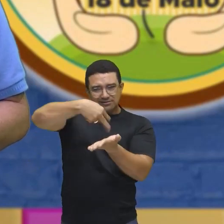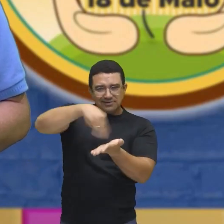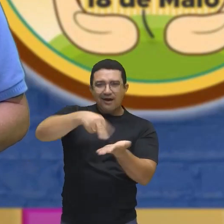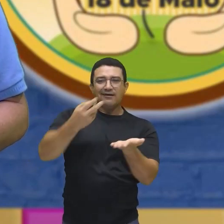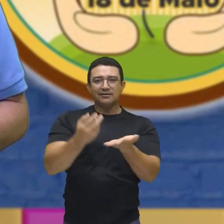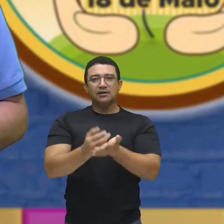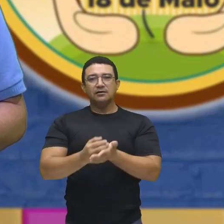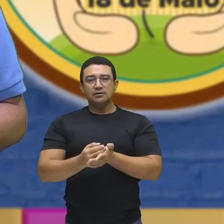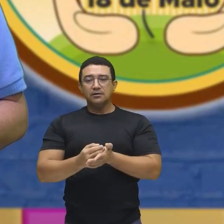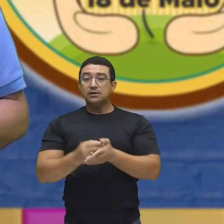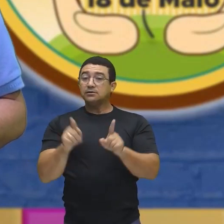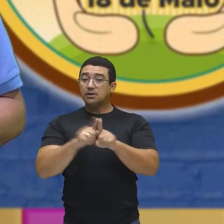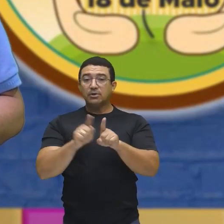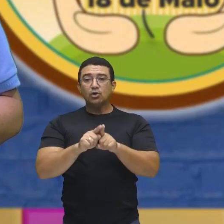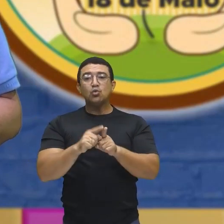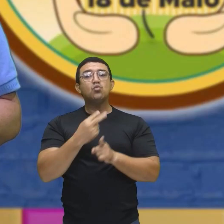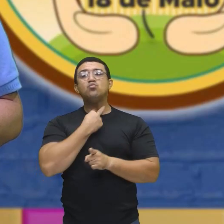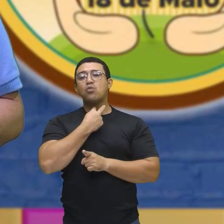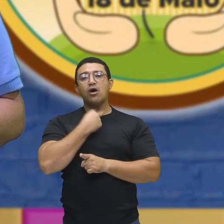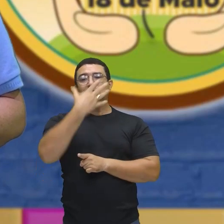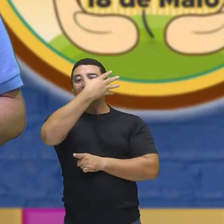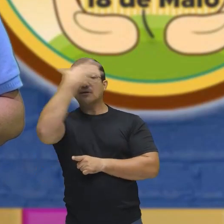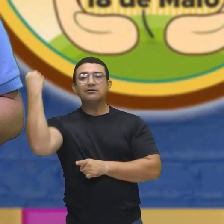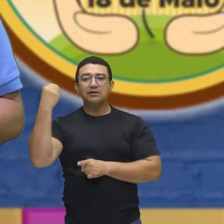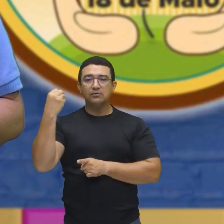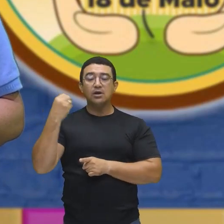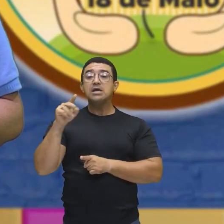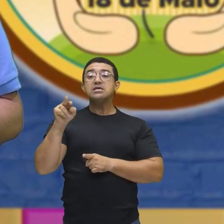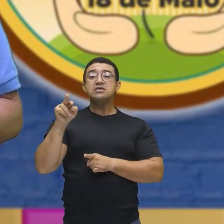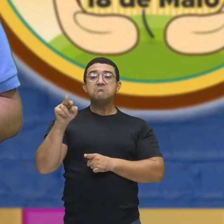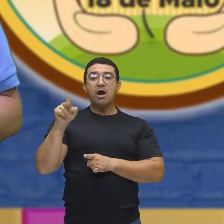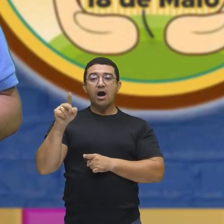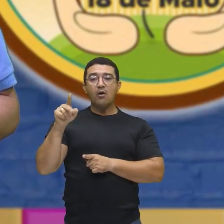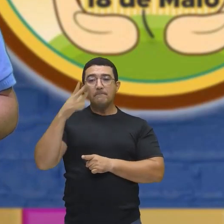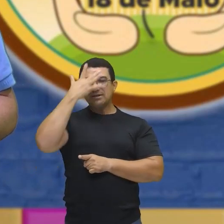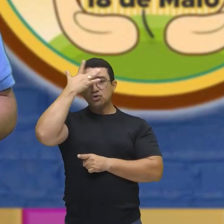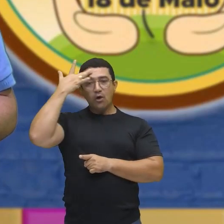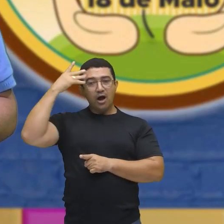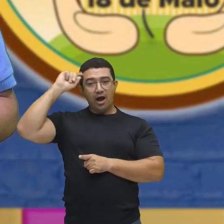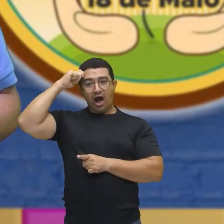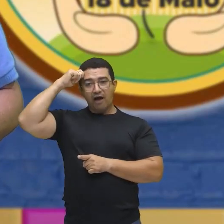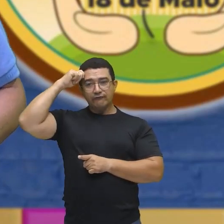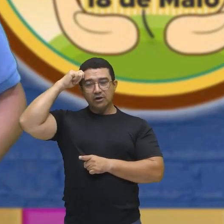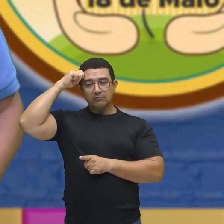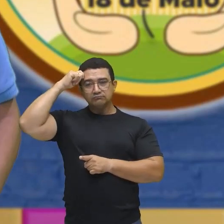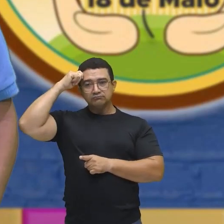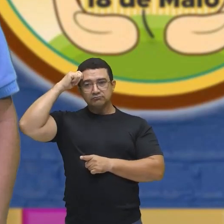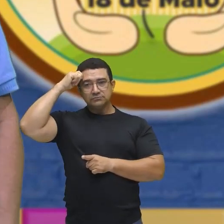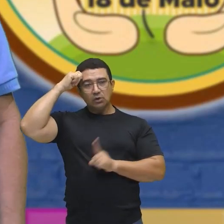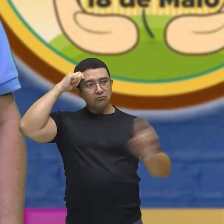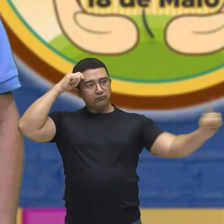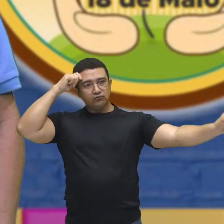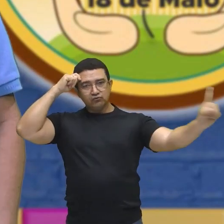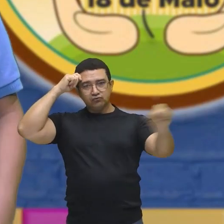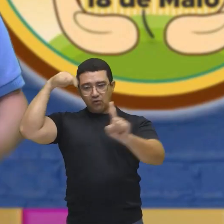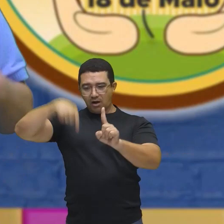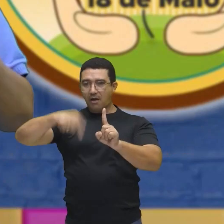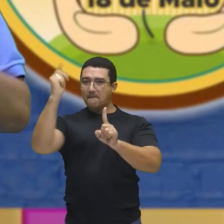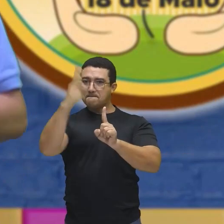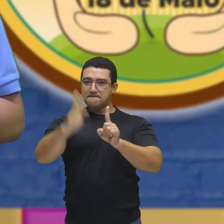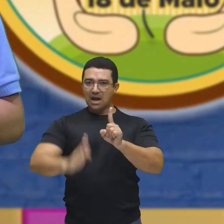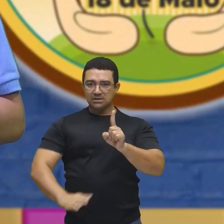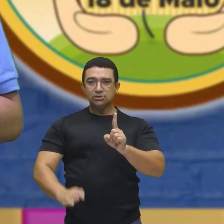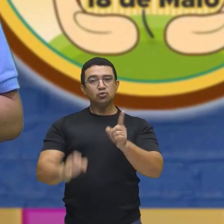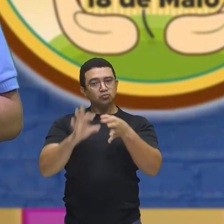irmãos africanos, que vieram para cá não por livre vontade, mas eles deixaram uma cultura riquíssima e que nós temos